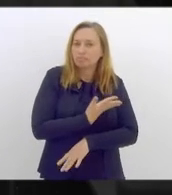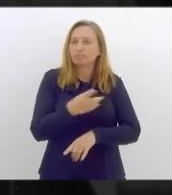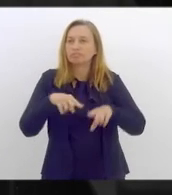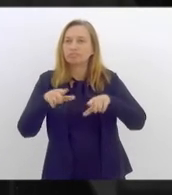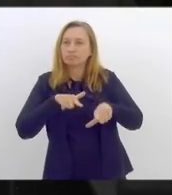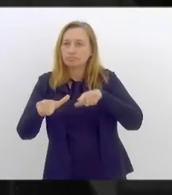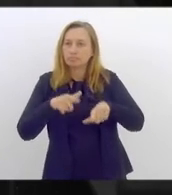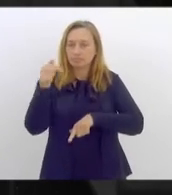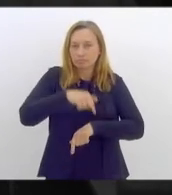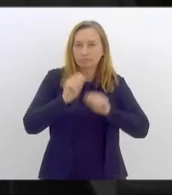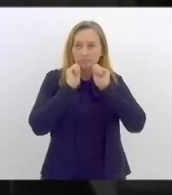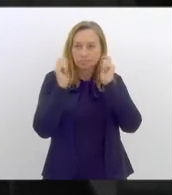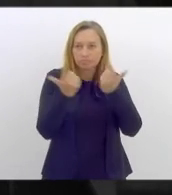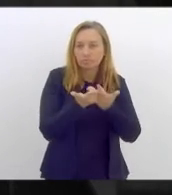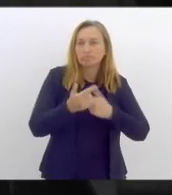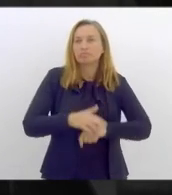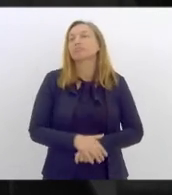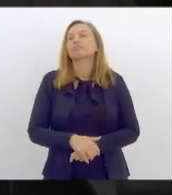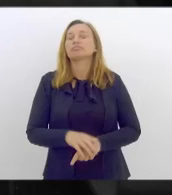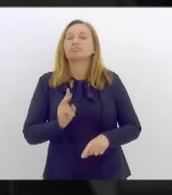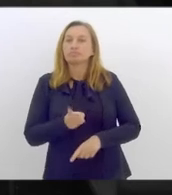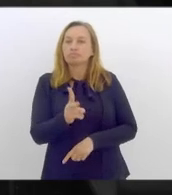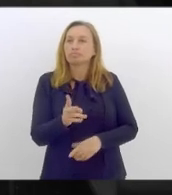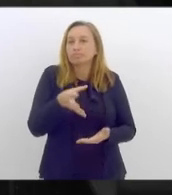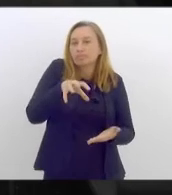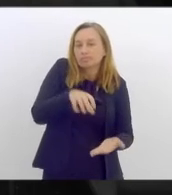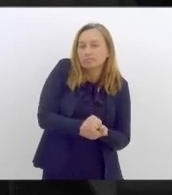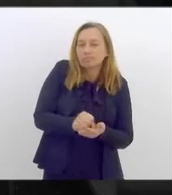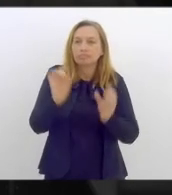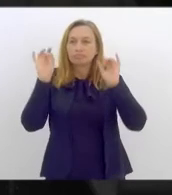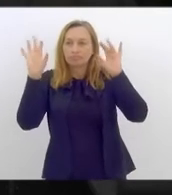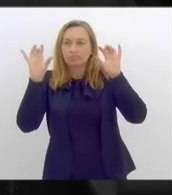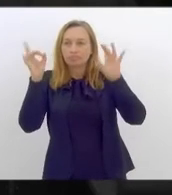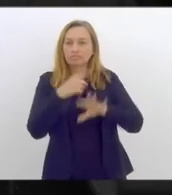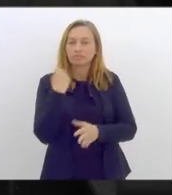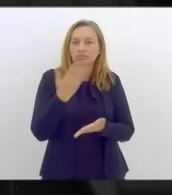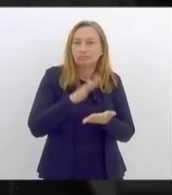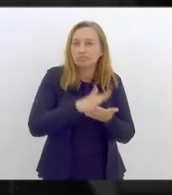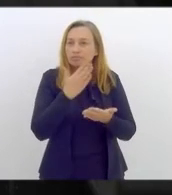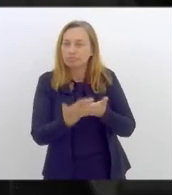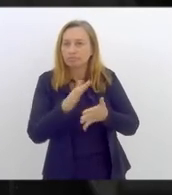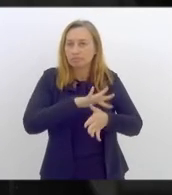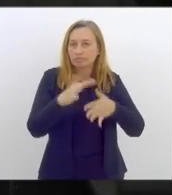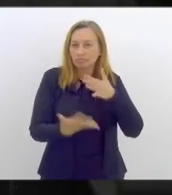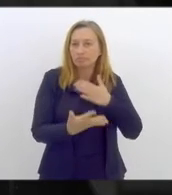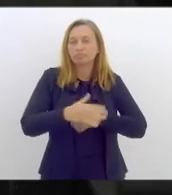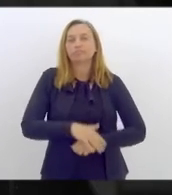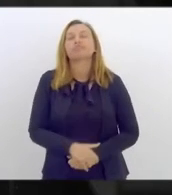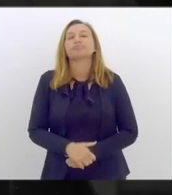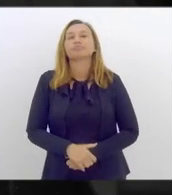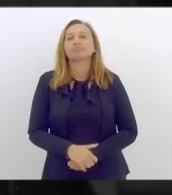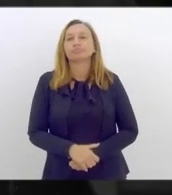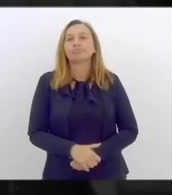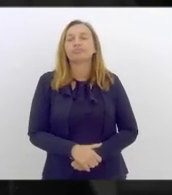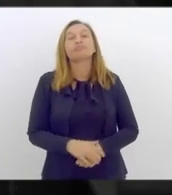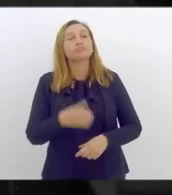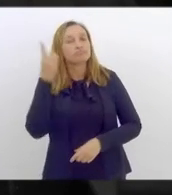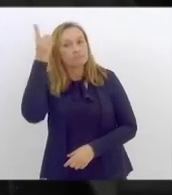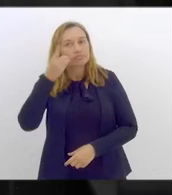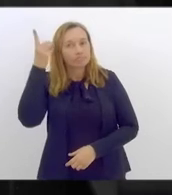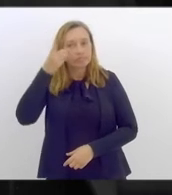aqui da Assembleia Legislativa sempre fazendo registro especial a nossa intérprete da língua brasileira de sinais deputada